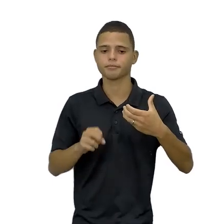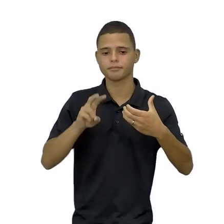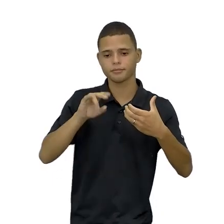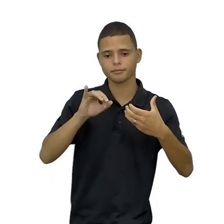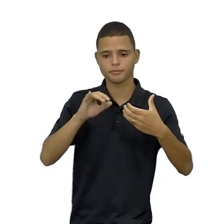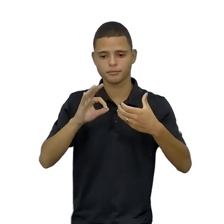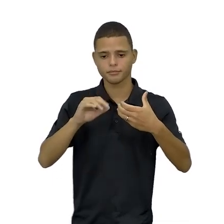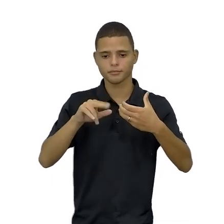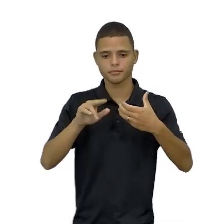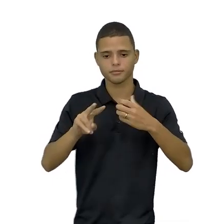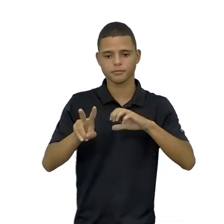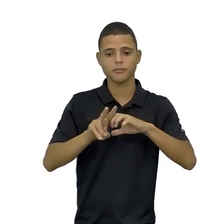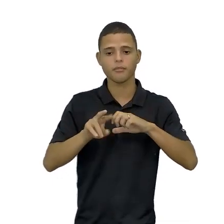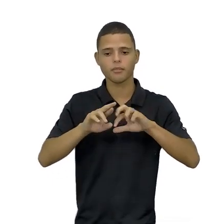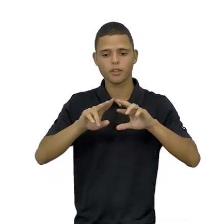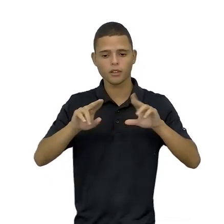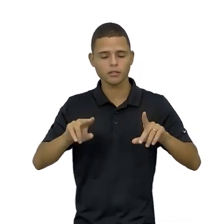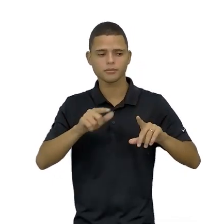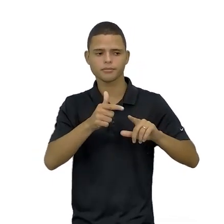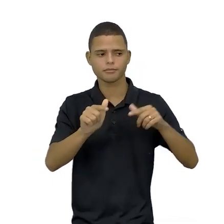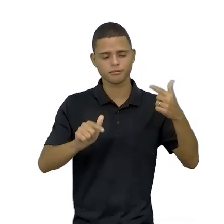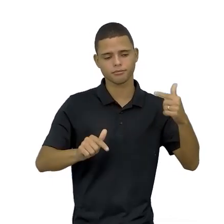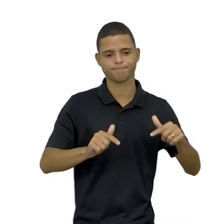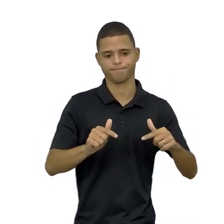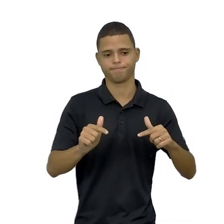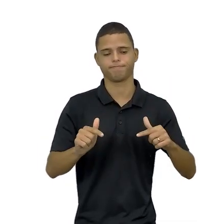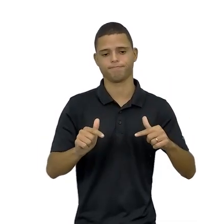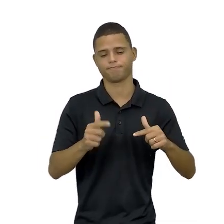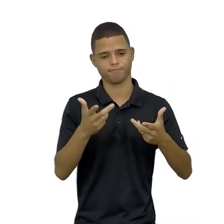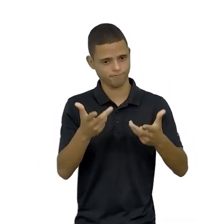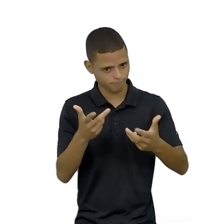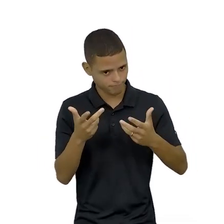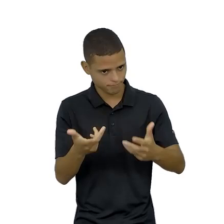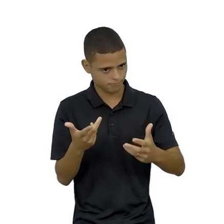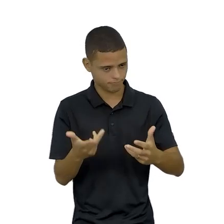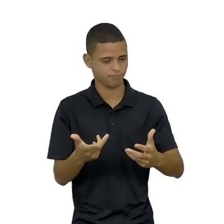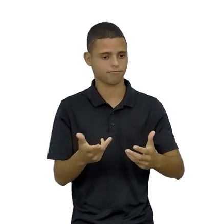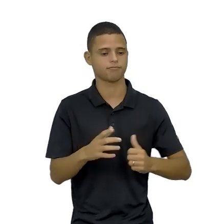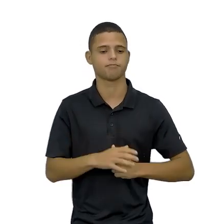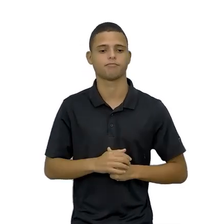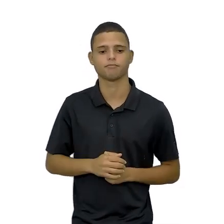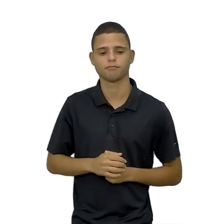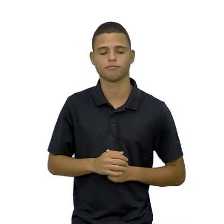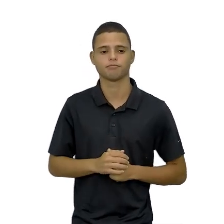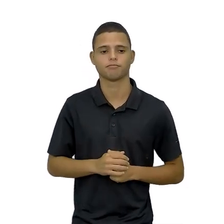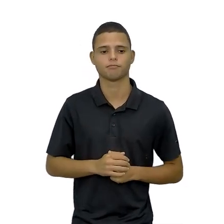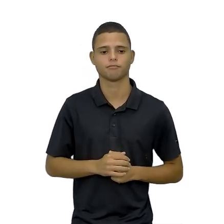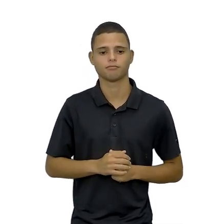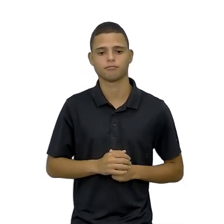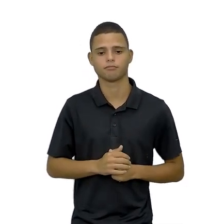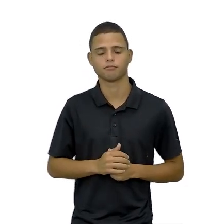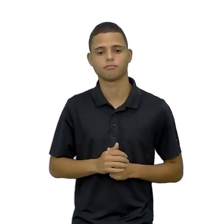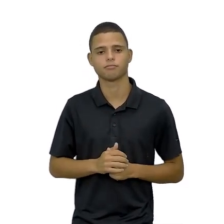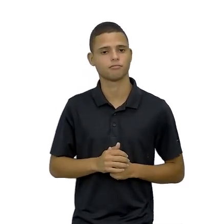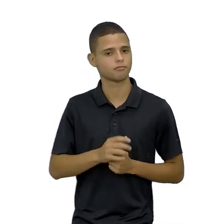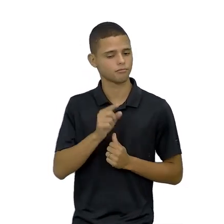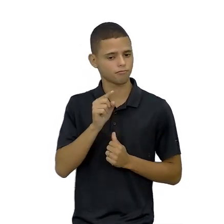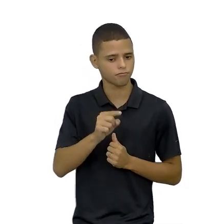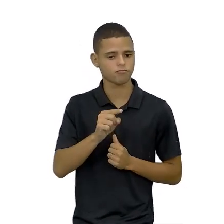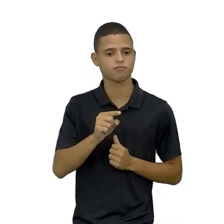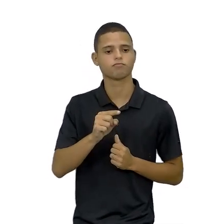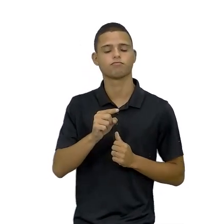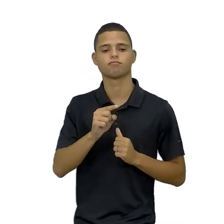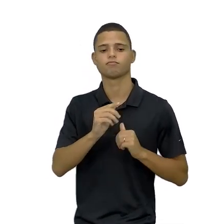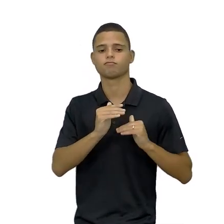a merenda e todas as outras que vocês quiserem recomendar-lhe que leve. No seu regresso, a